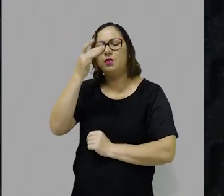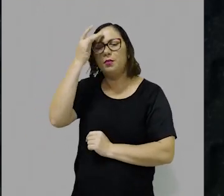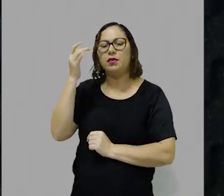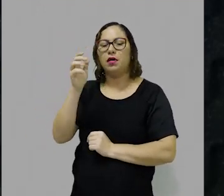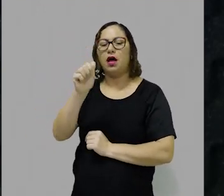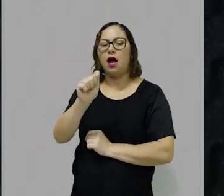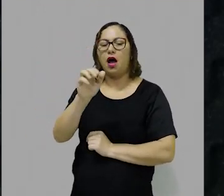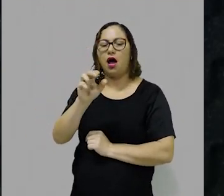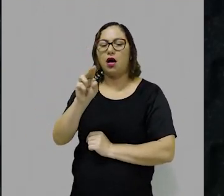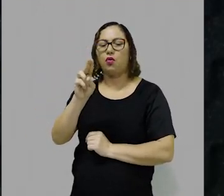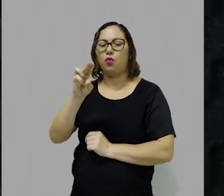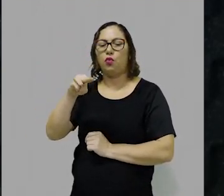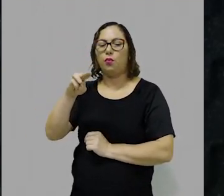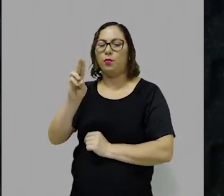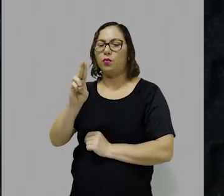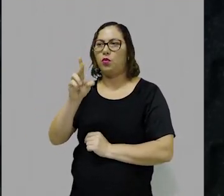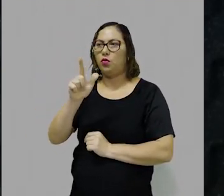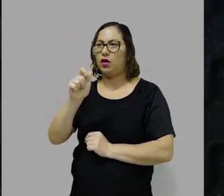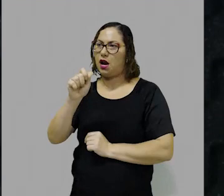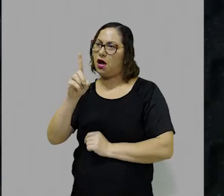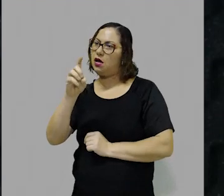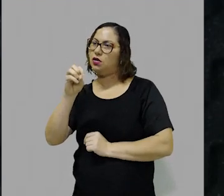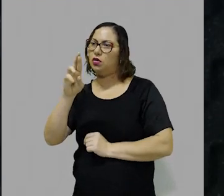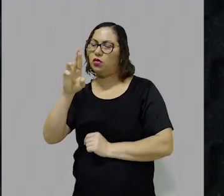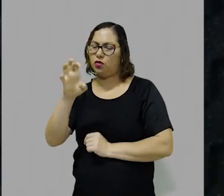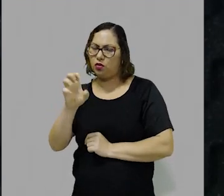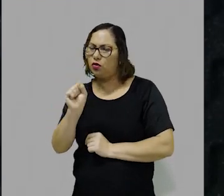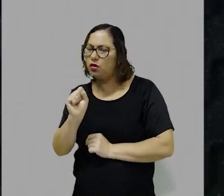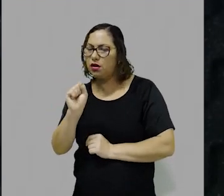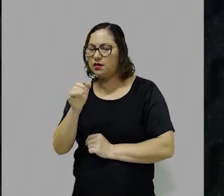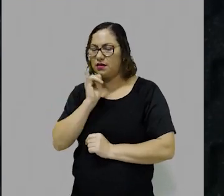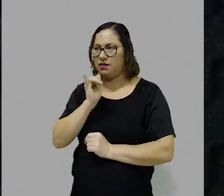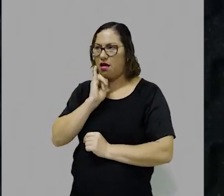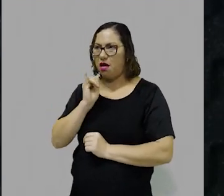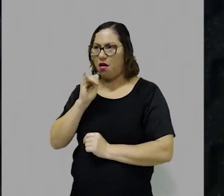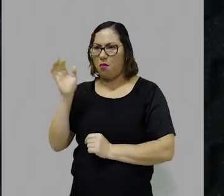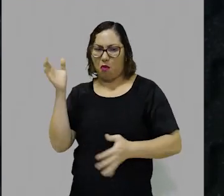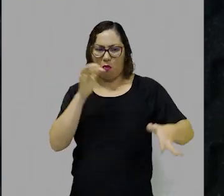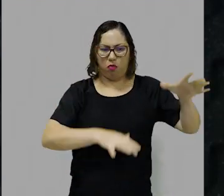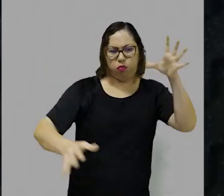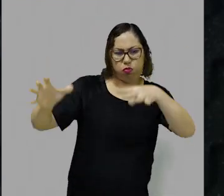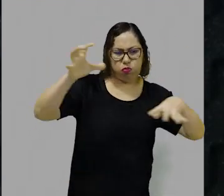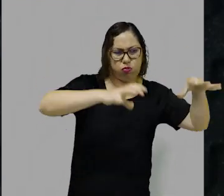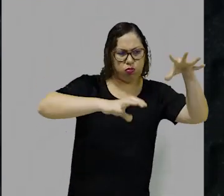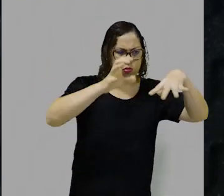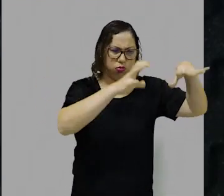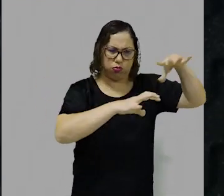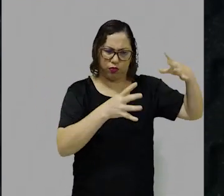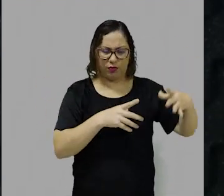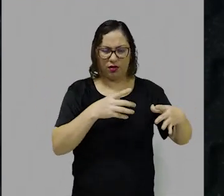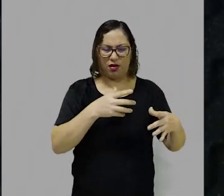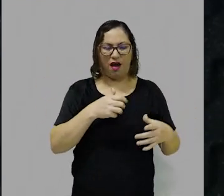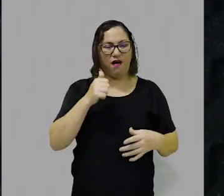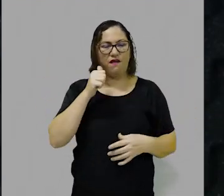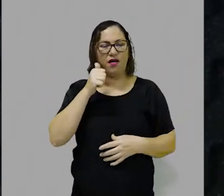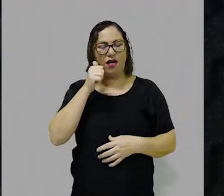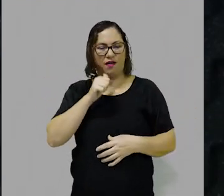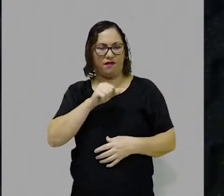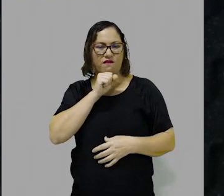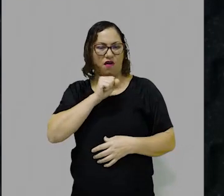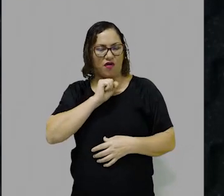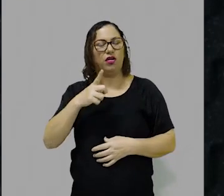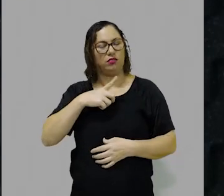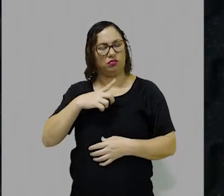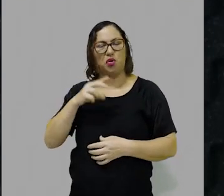adora móveis antigos, encher as coisas, né? Vovó tem muito disso, né? Vovô também tem isso. Então, essas formas orgânicas e